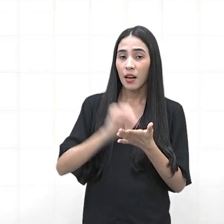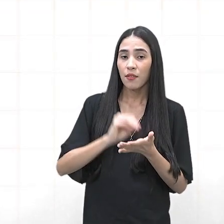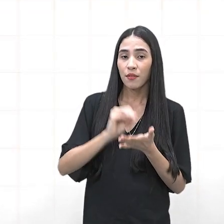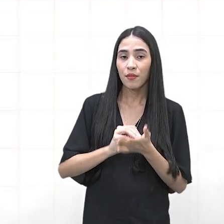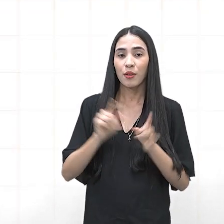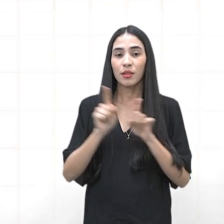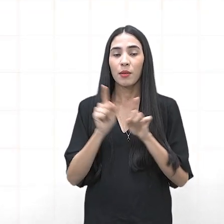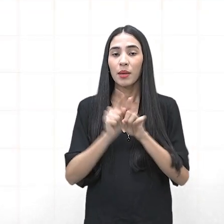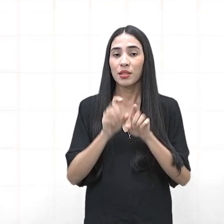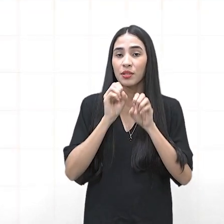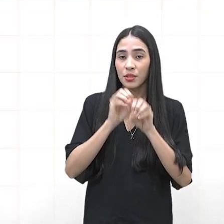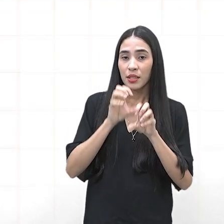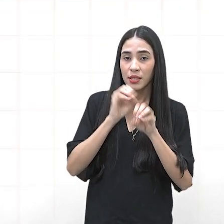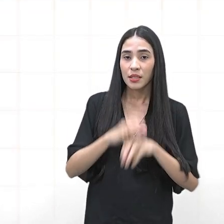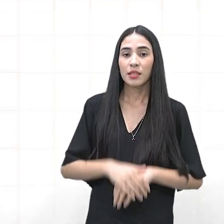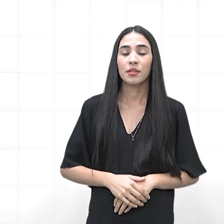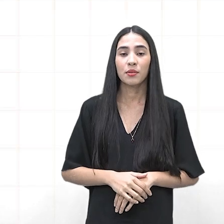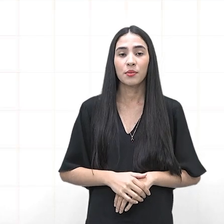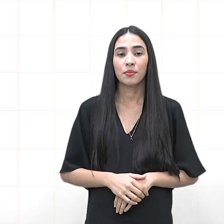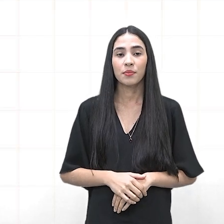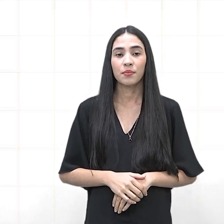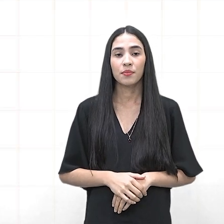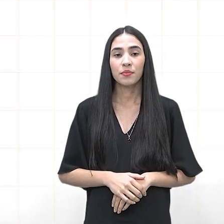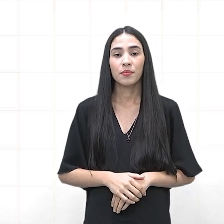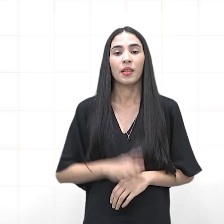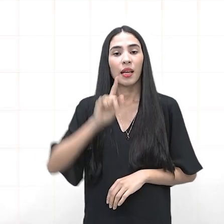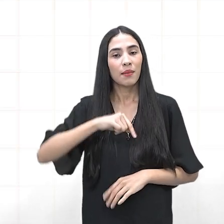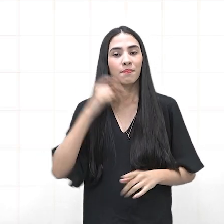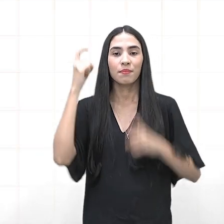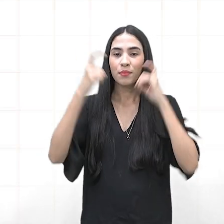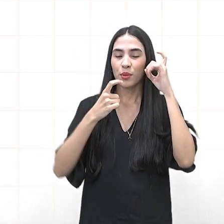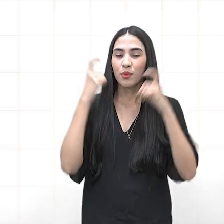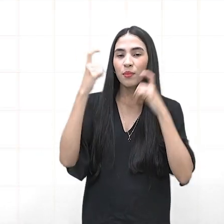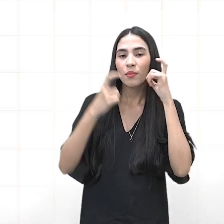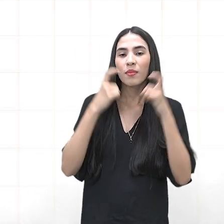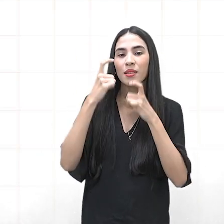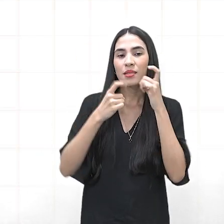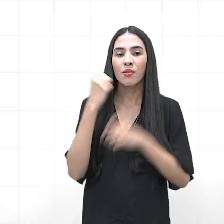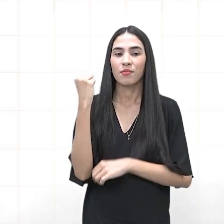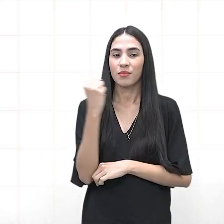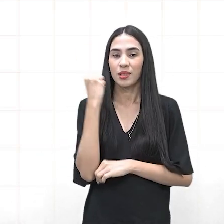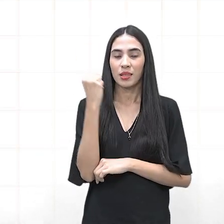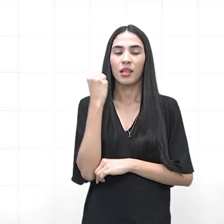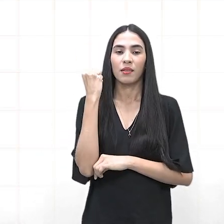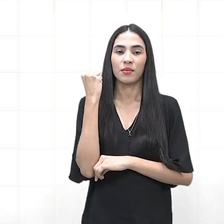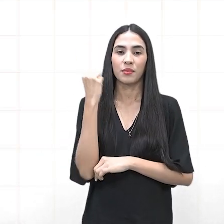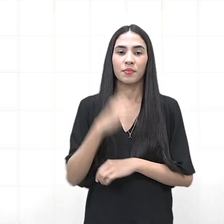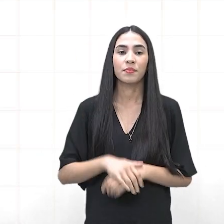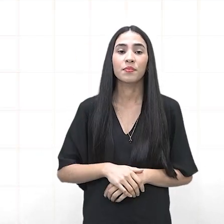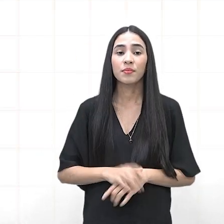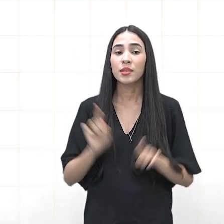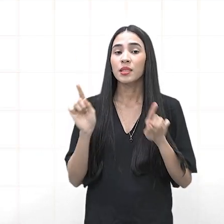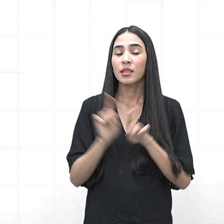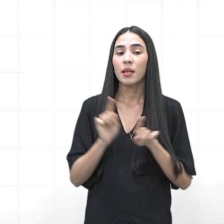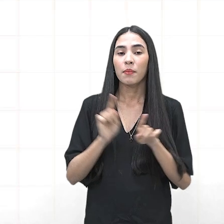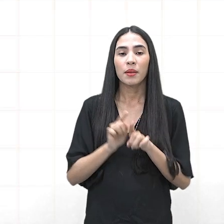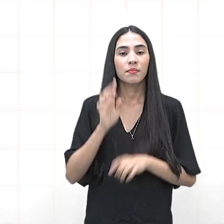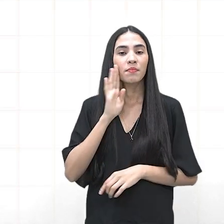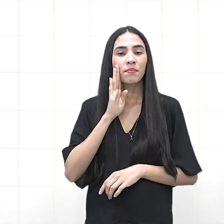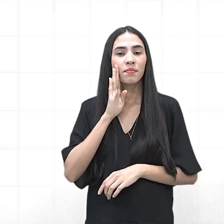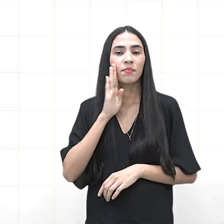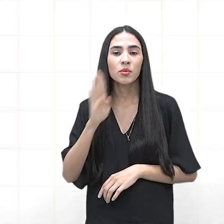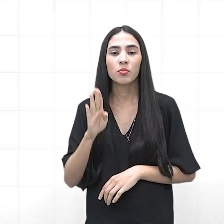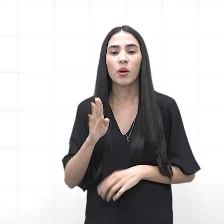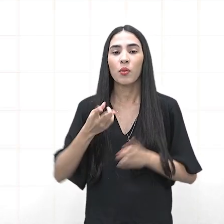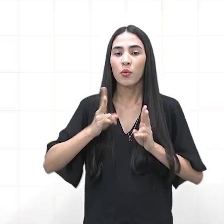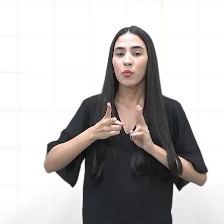acesso à educação por parte dos libertos era uma preocupação para esses e foi uma questão fundamental para